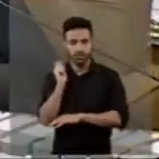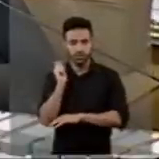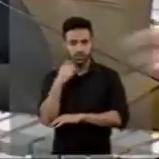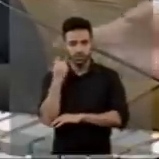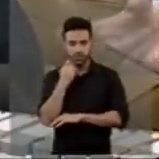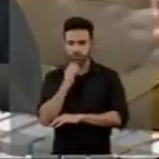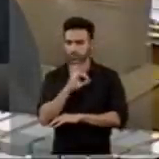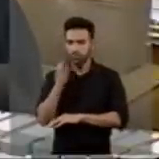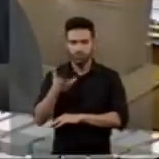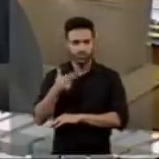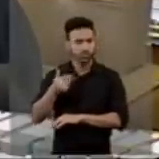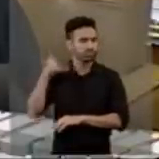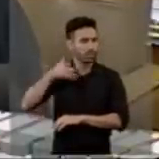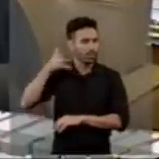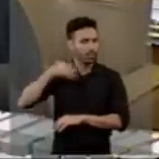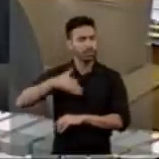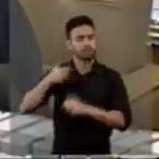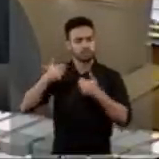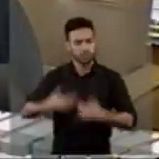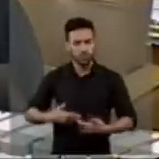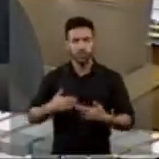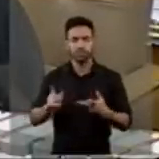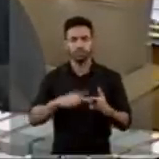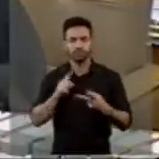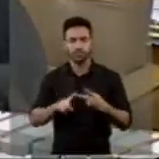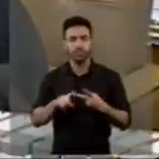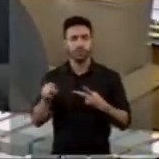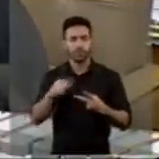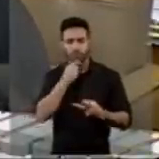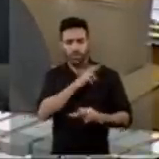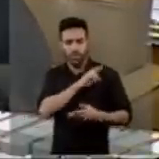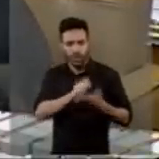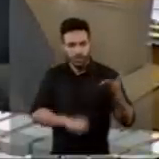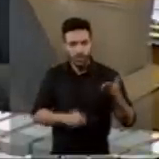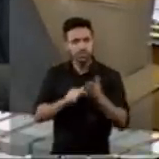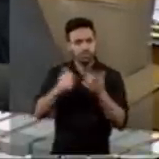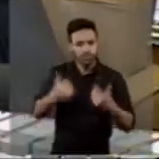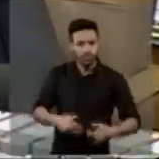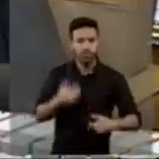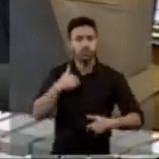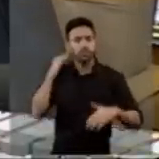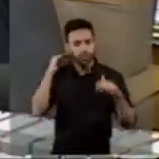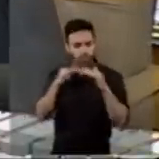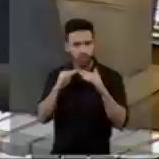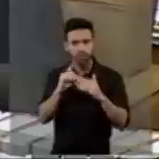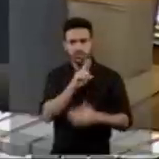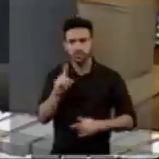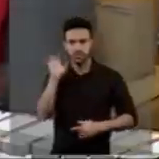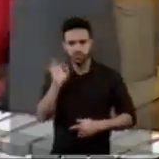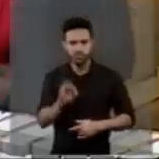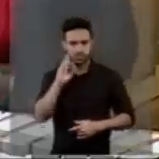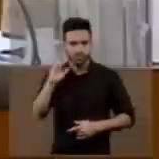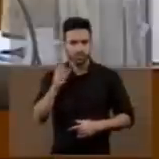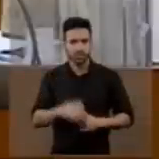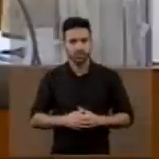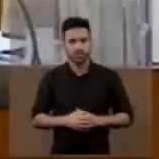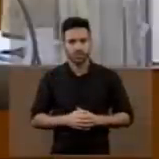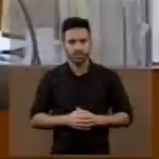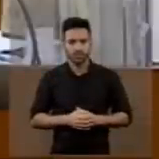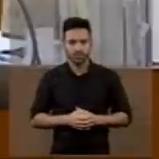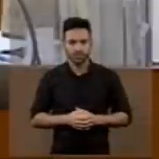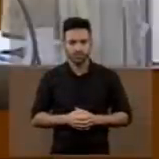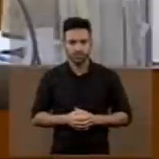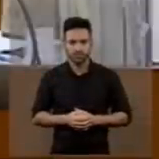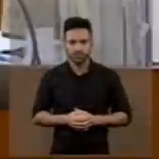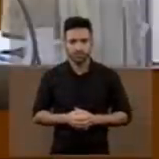bela sustentação oral, e da mesma forma o eminente relator diz que acompanha integralmente Sua Excelência. Agradeço a Vossa